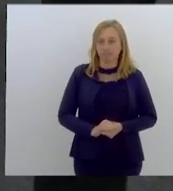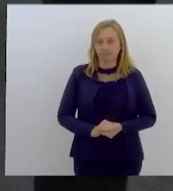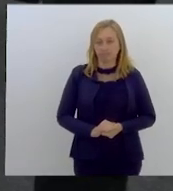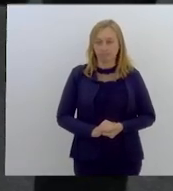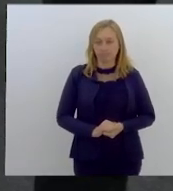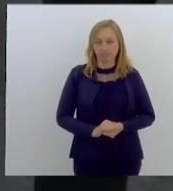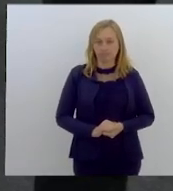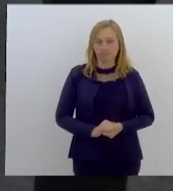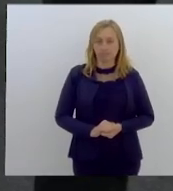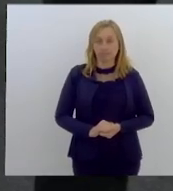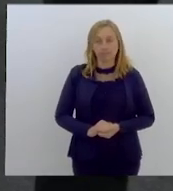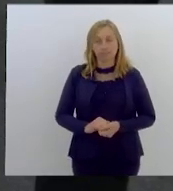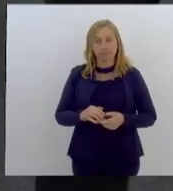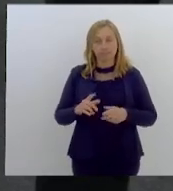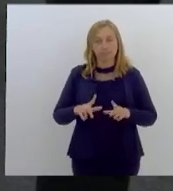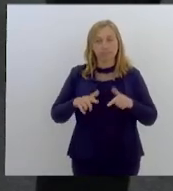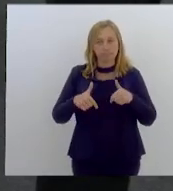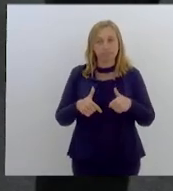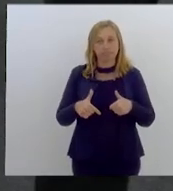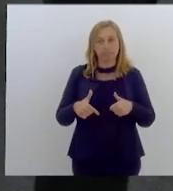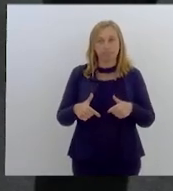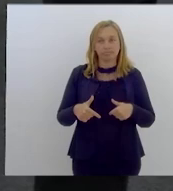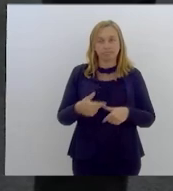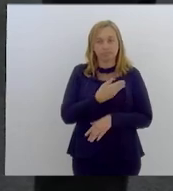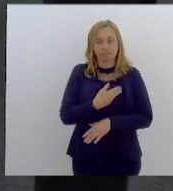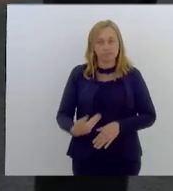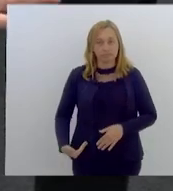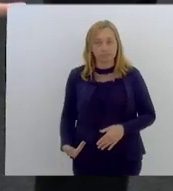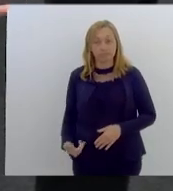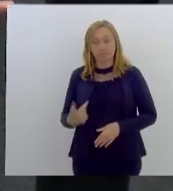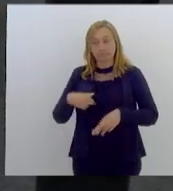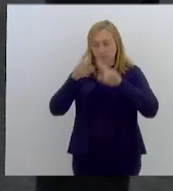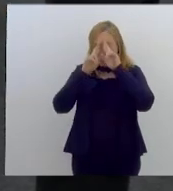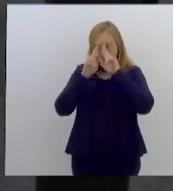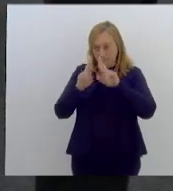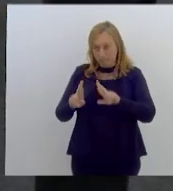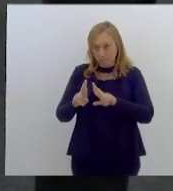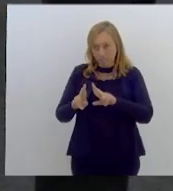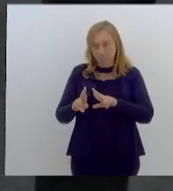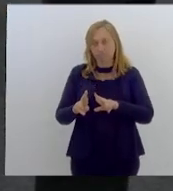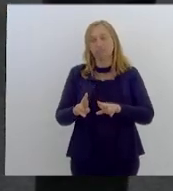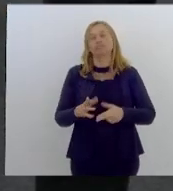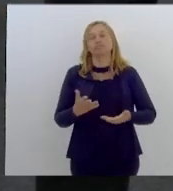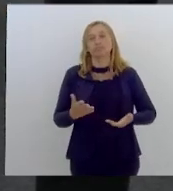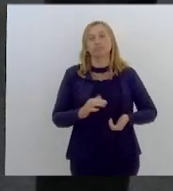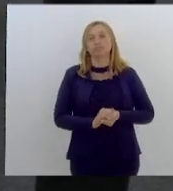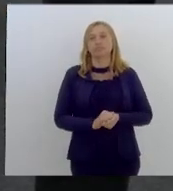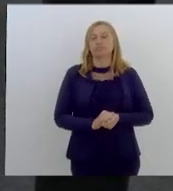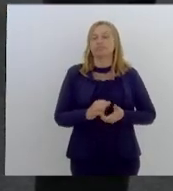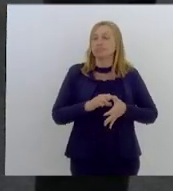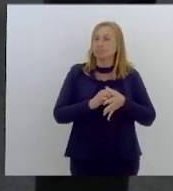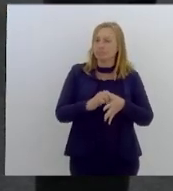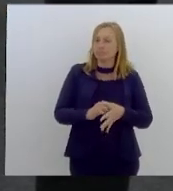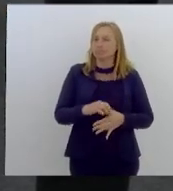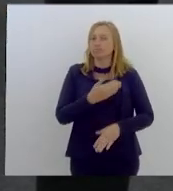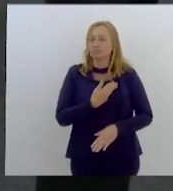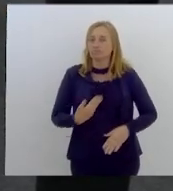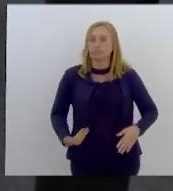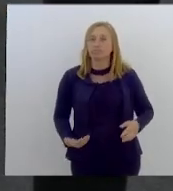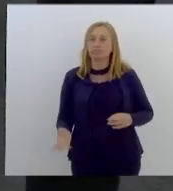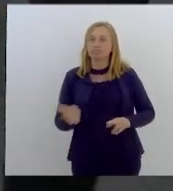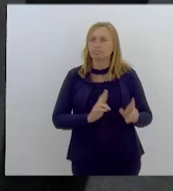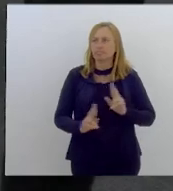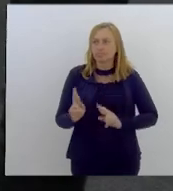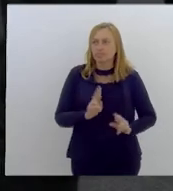tem direito, mas que revela certa intransigência por parte do líder do governo, não guarda relação com a